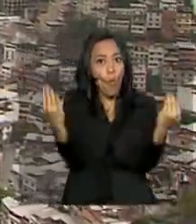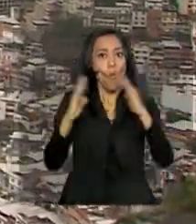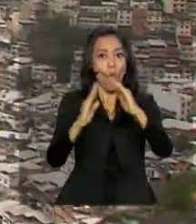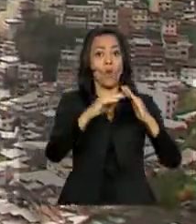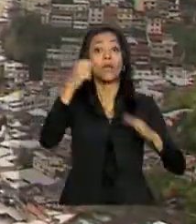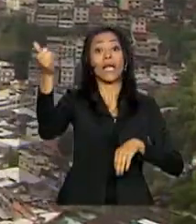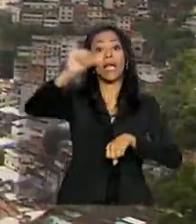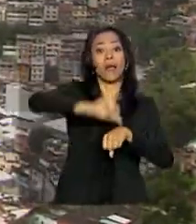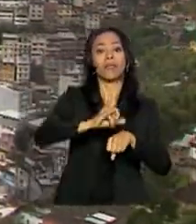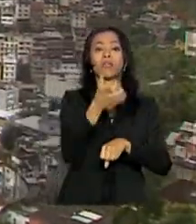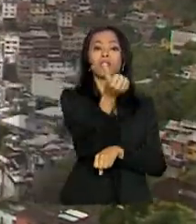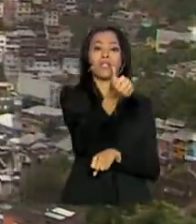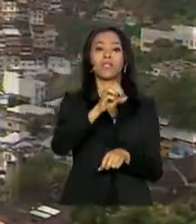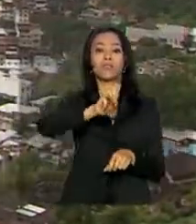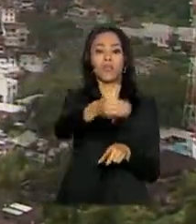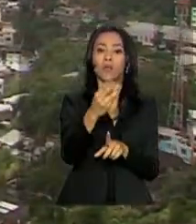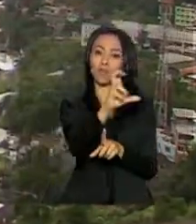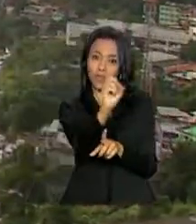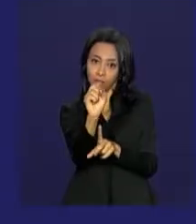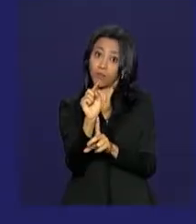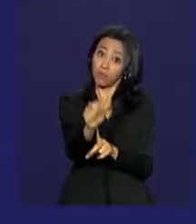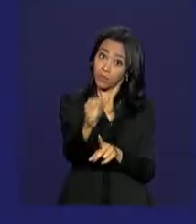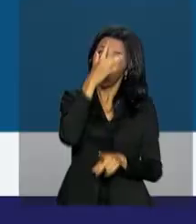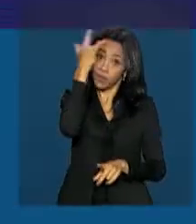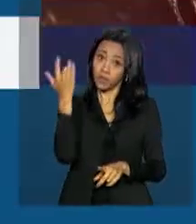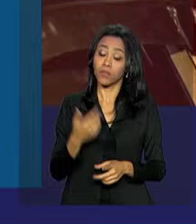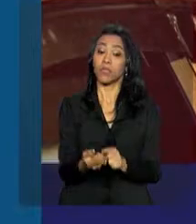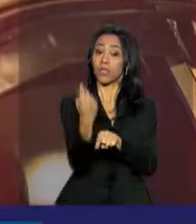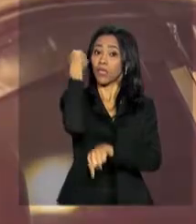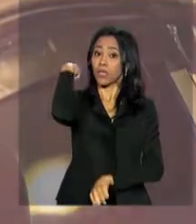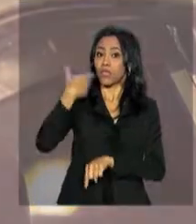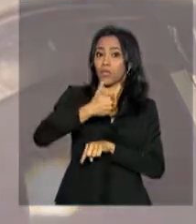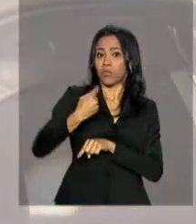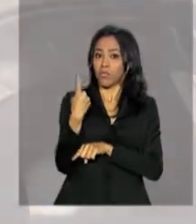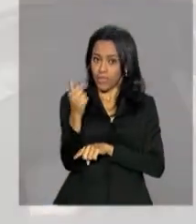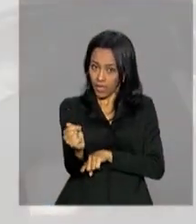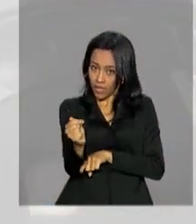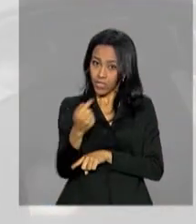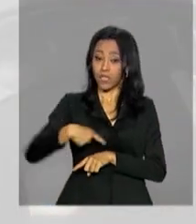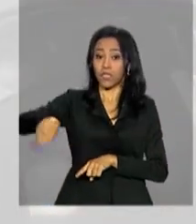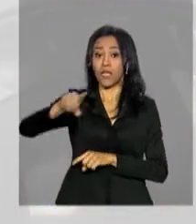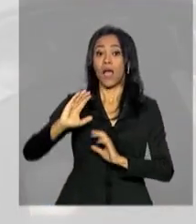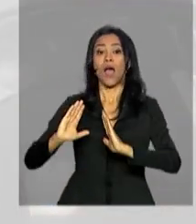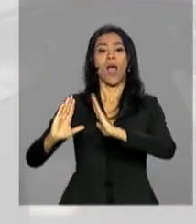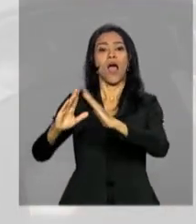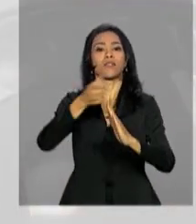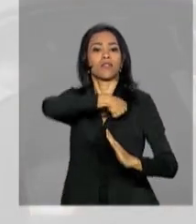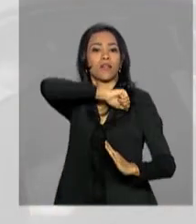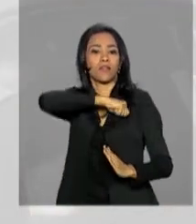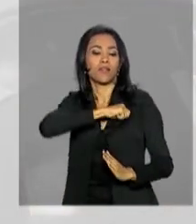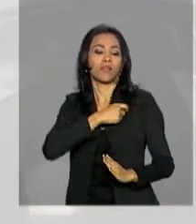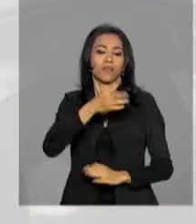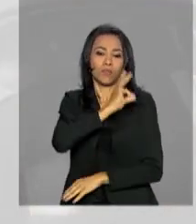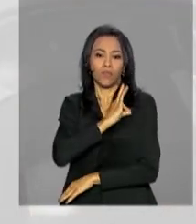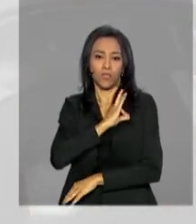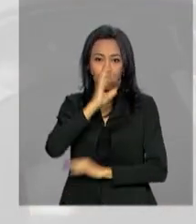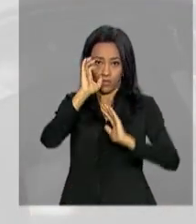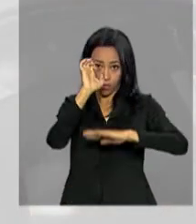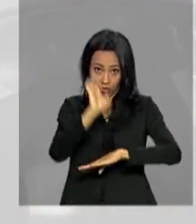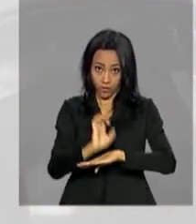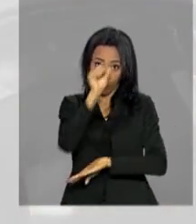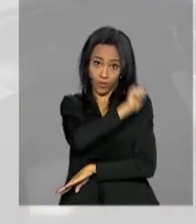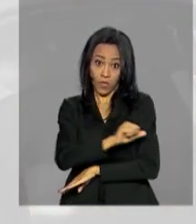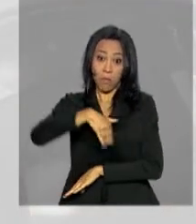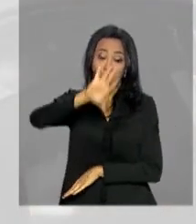moram 6 milhões e meio de pessoas. Em 2017, as delegacias de polícia do Estado do Rio registraram mais